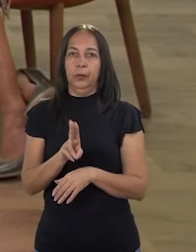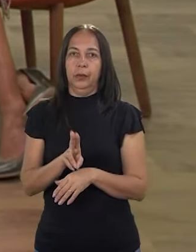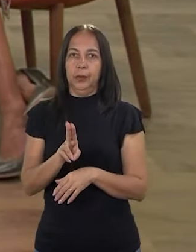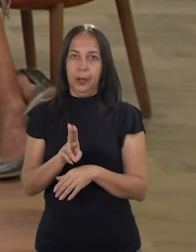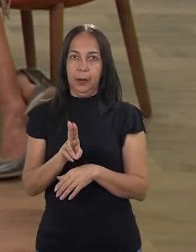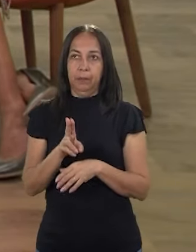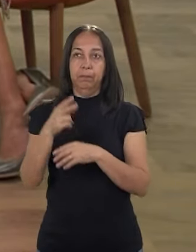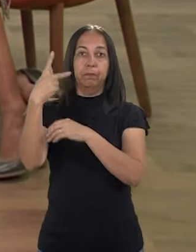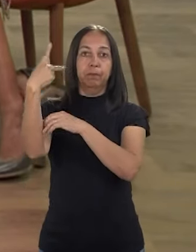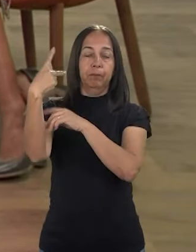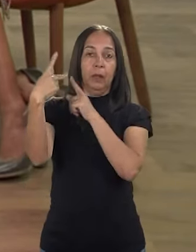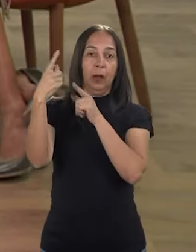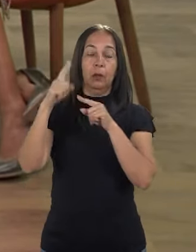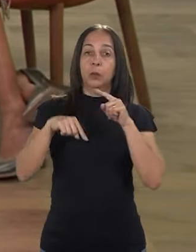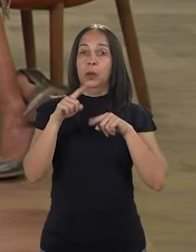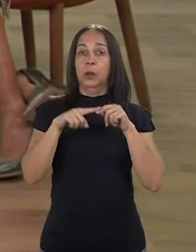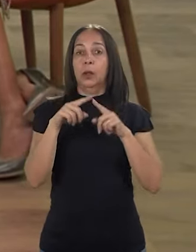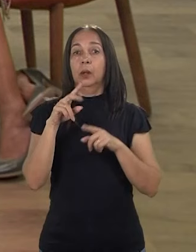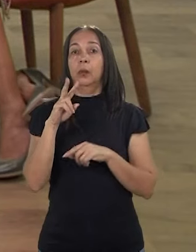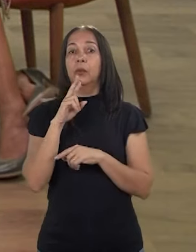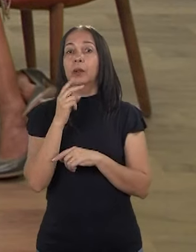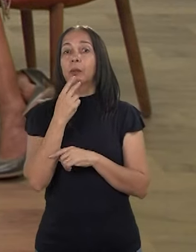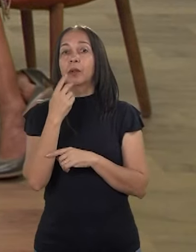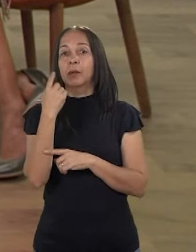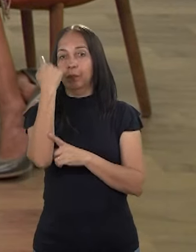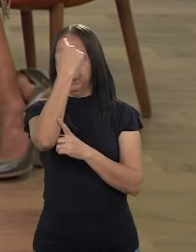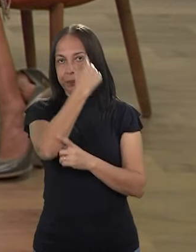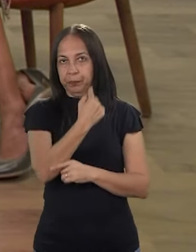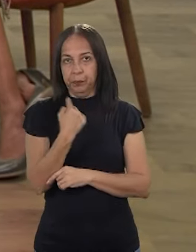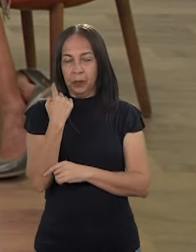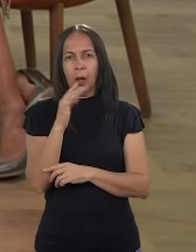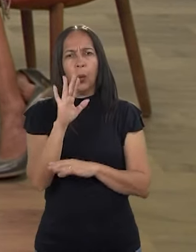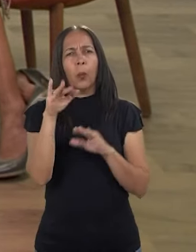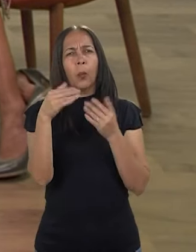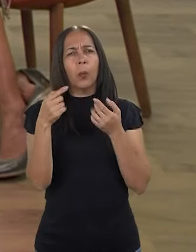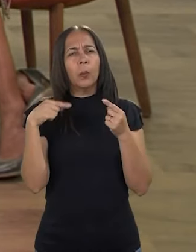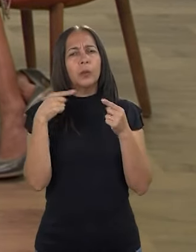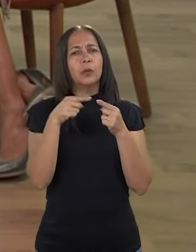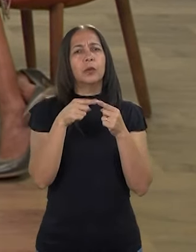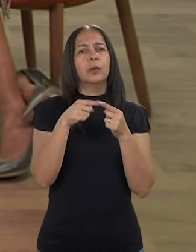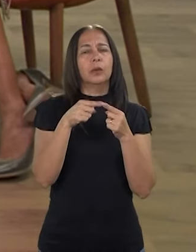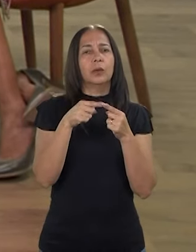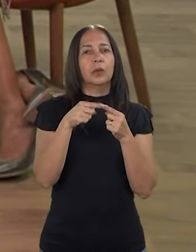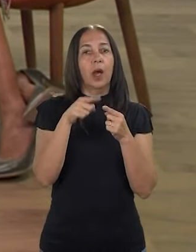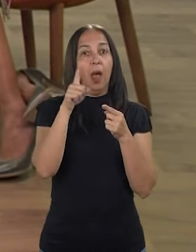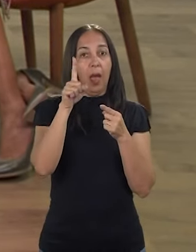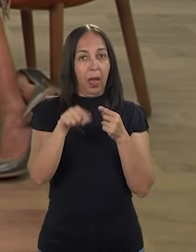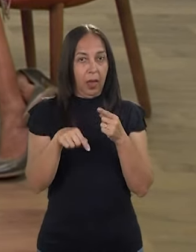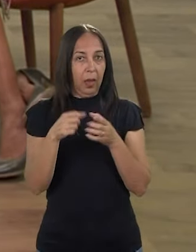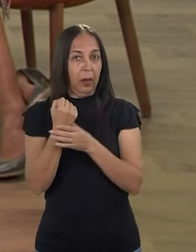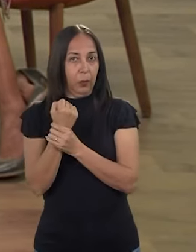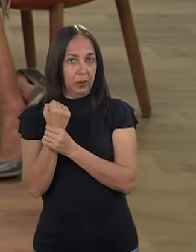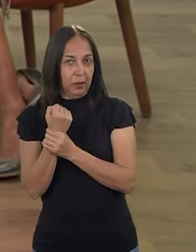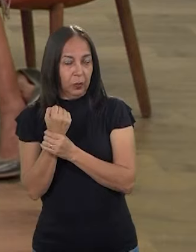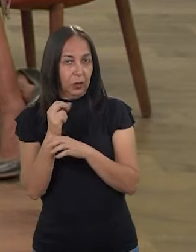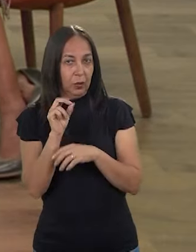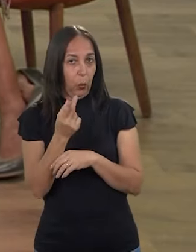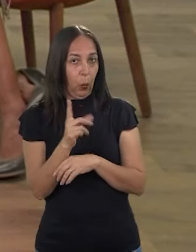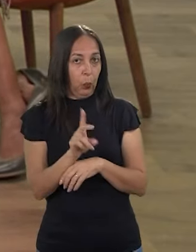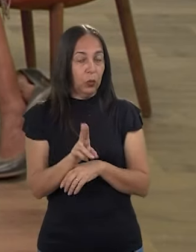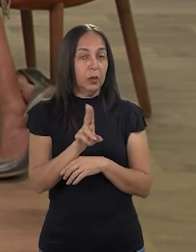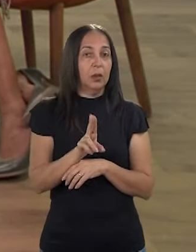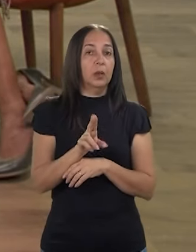utilizar esse artefato de reconhecimento facial qual é a finalidade disso Será que de fato é uma segurança